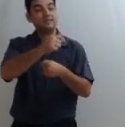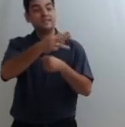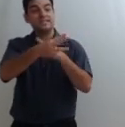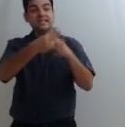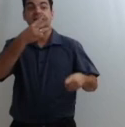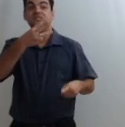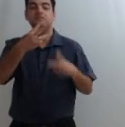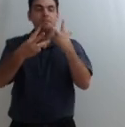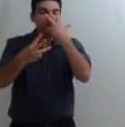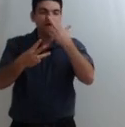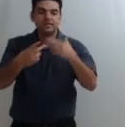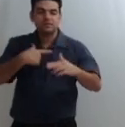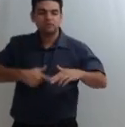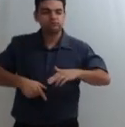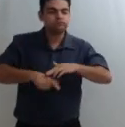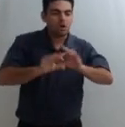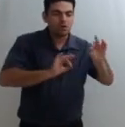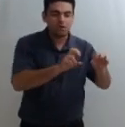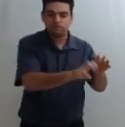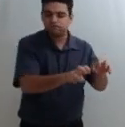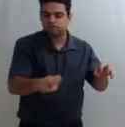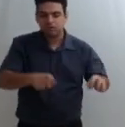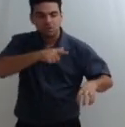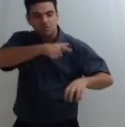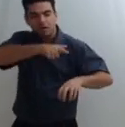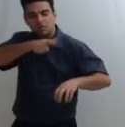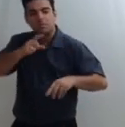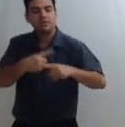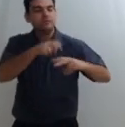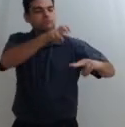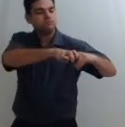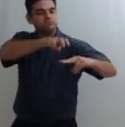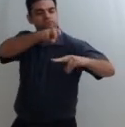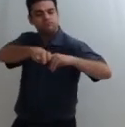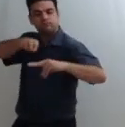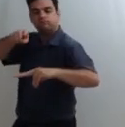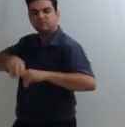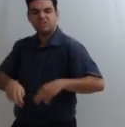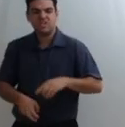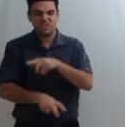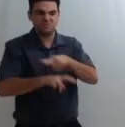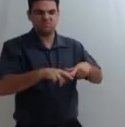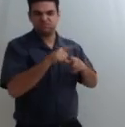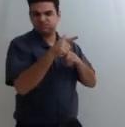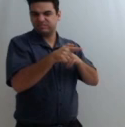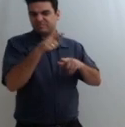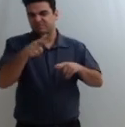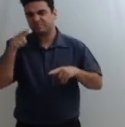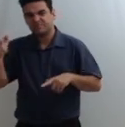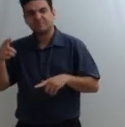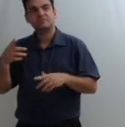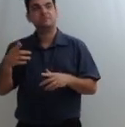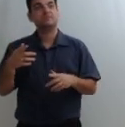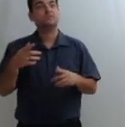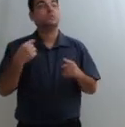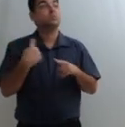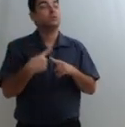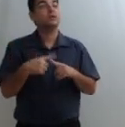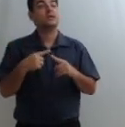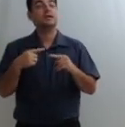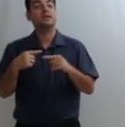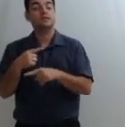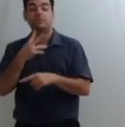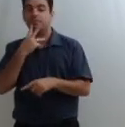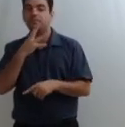execução. As vítimas encontravam-se sentadas quando os autores, entre eles Nilson, conhecido como China